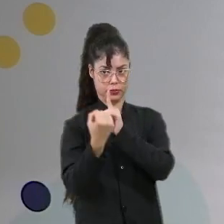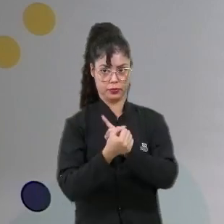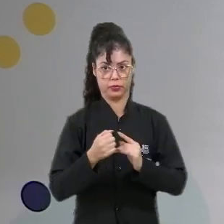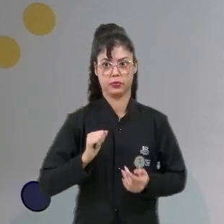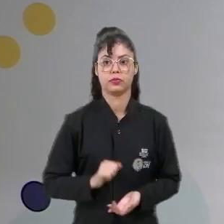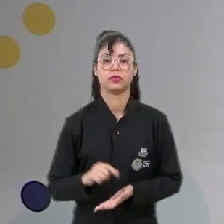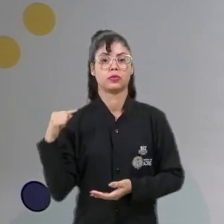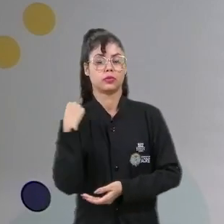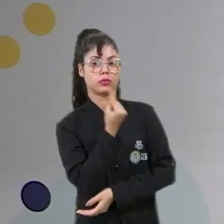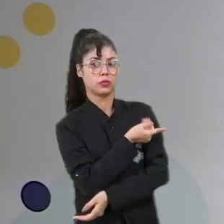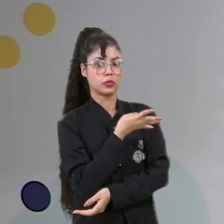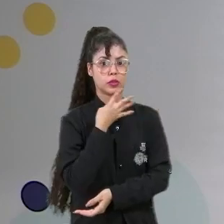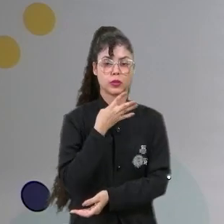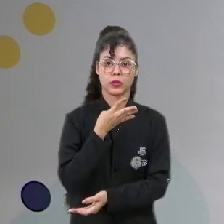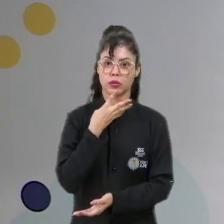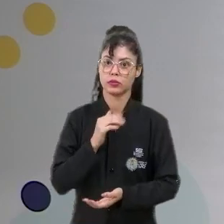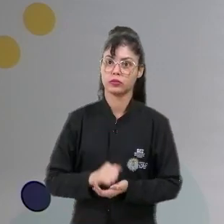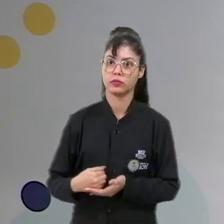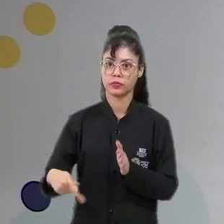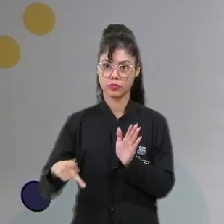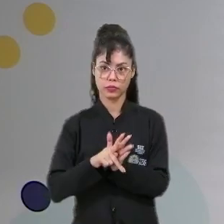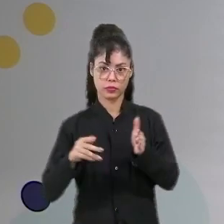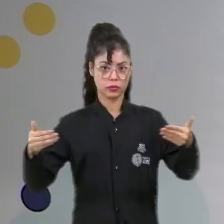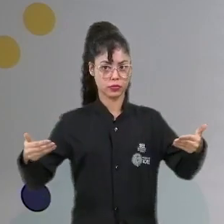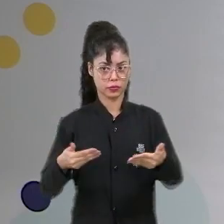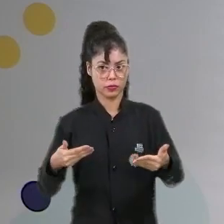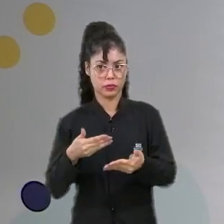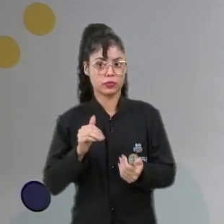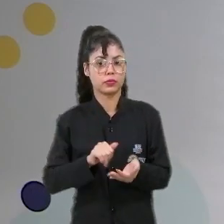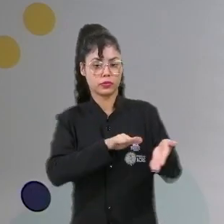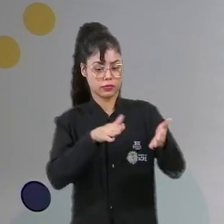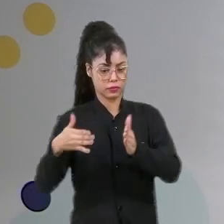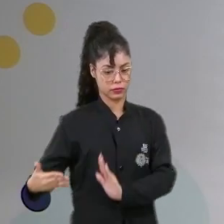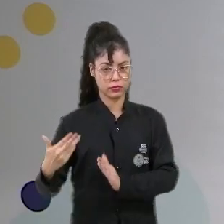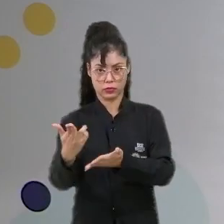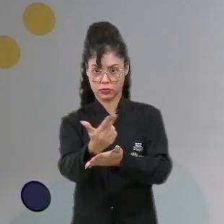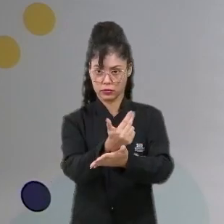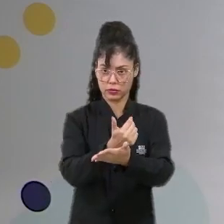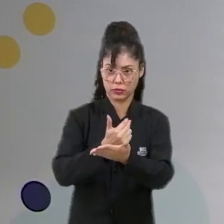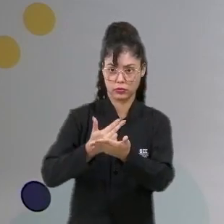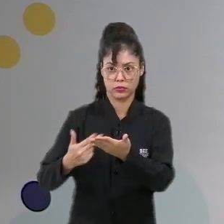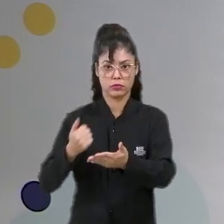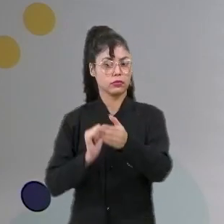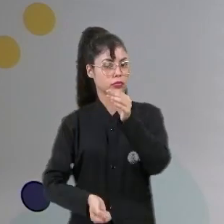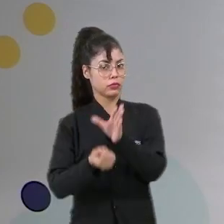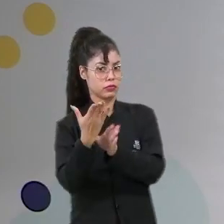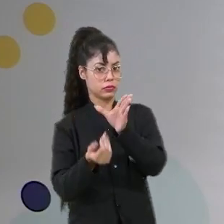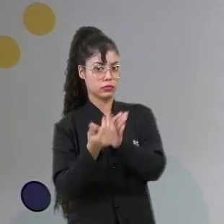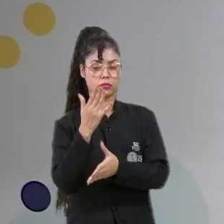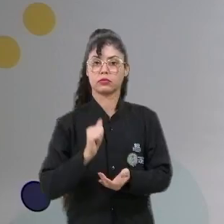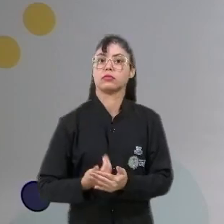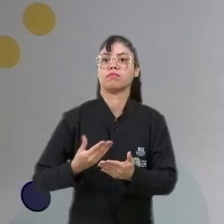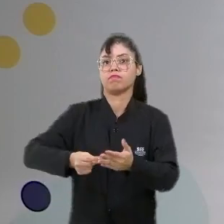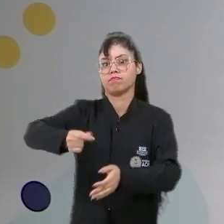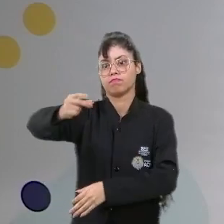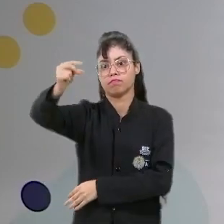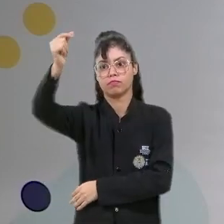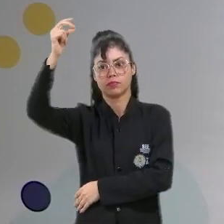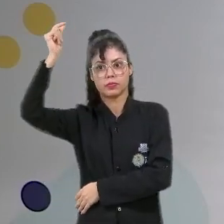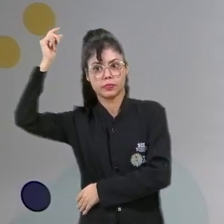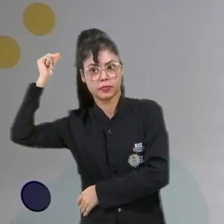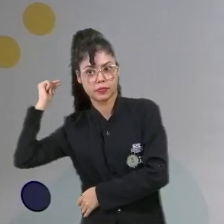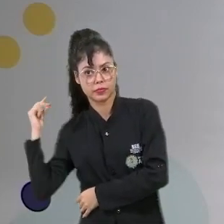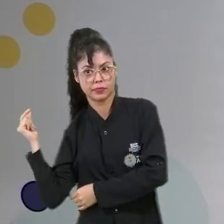ou nós conhecemos determinadas coisas hoje, a partir de uma arte que foi produzida há muito tempo,